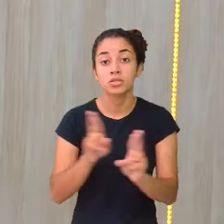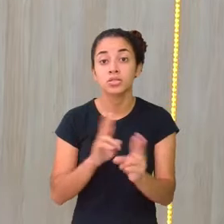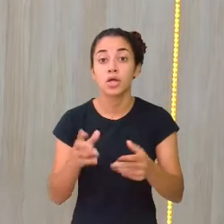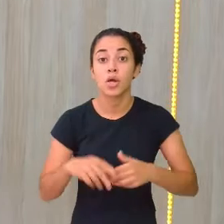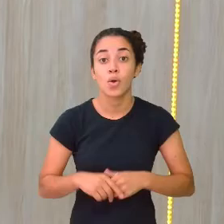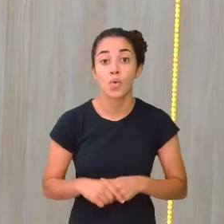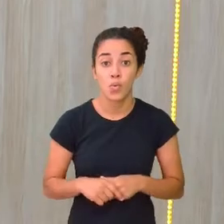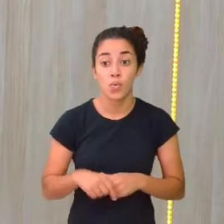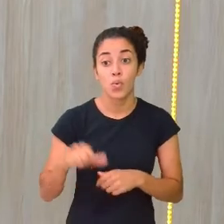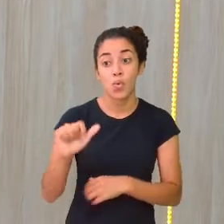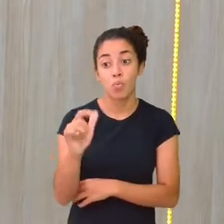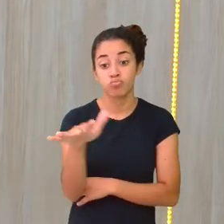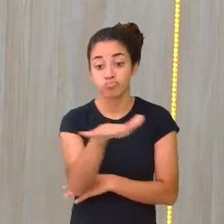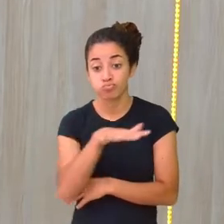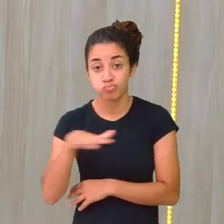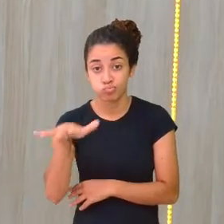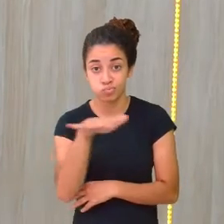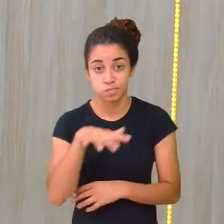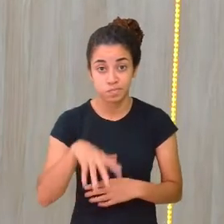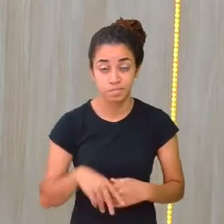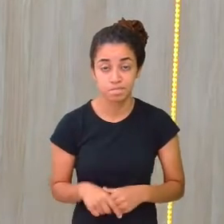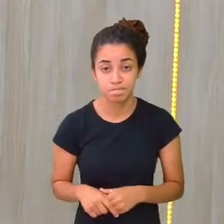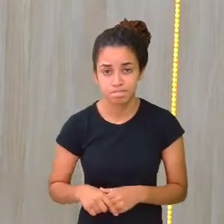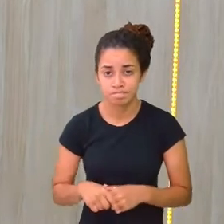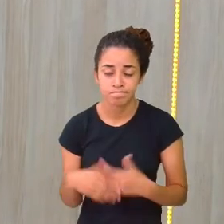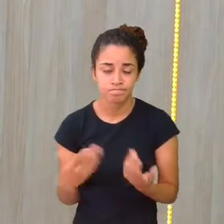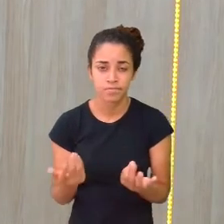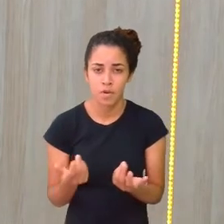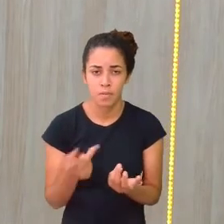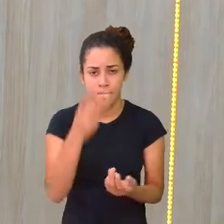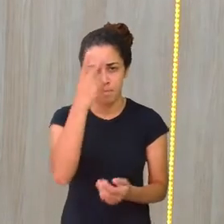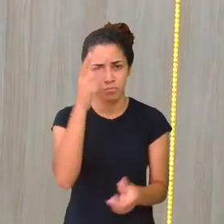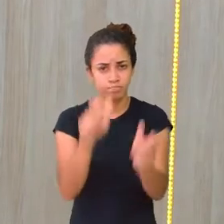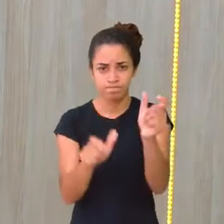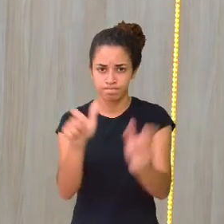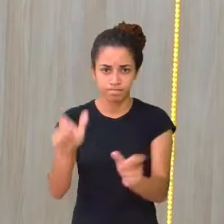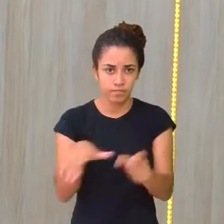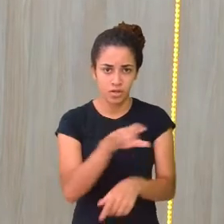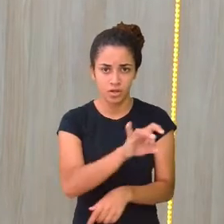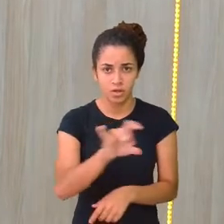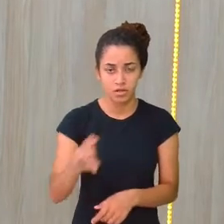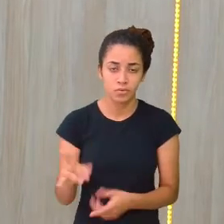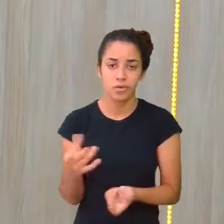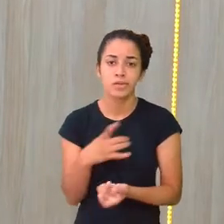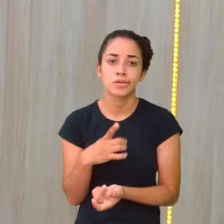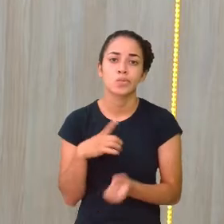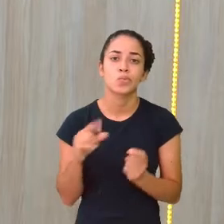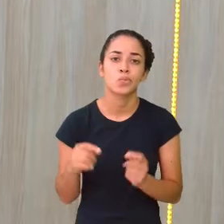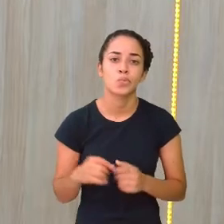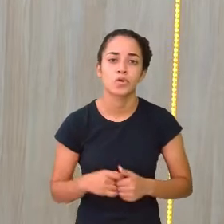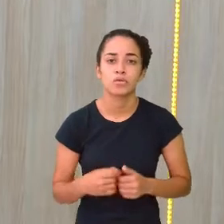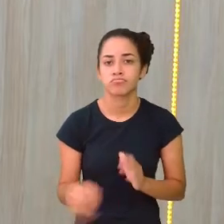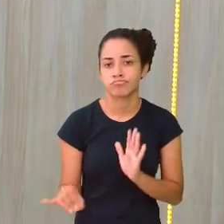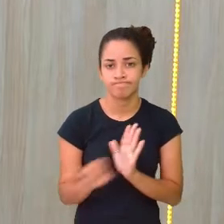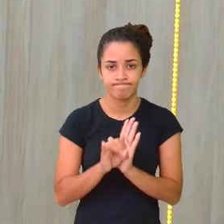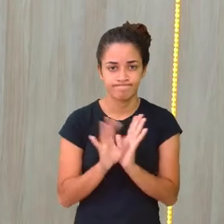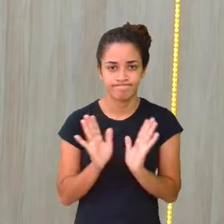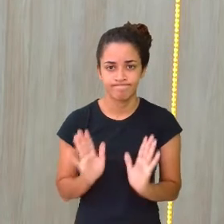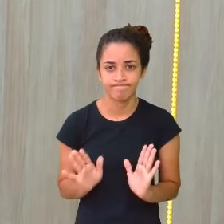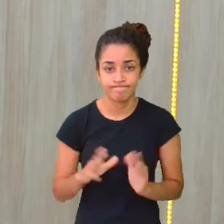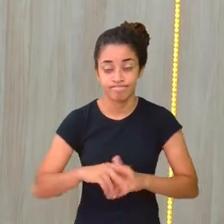o meio. Então, ou seja, cada pessoa ela vai possuir a sua